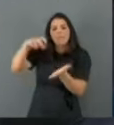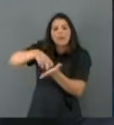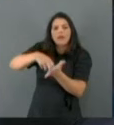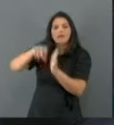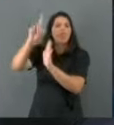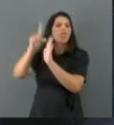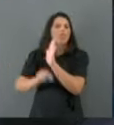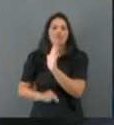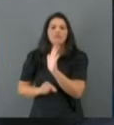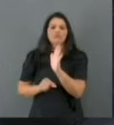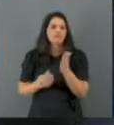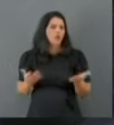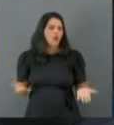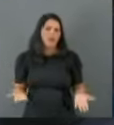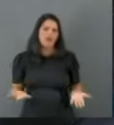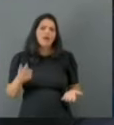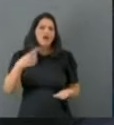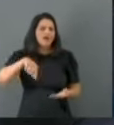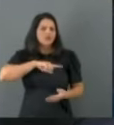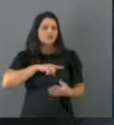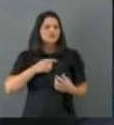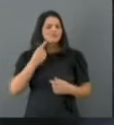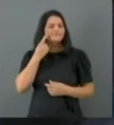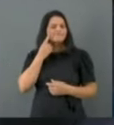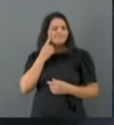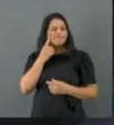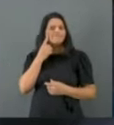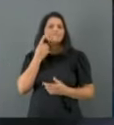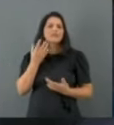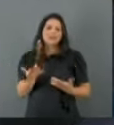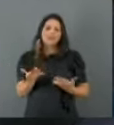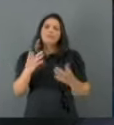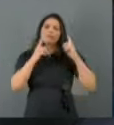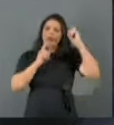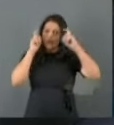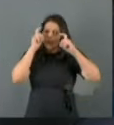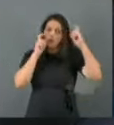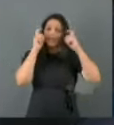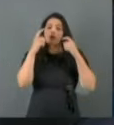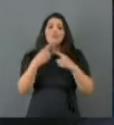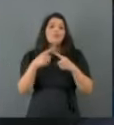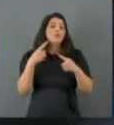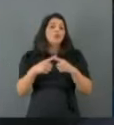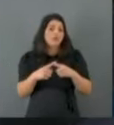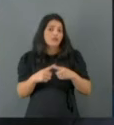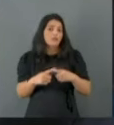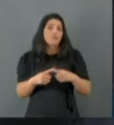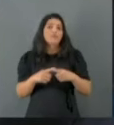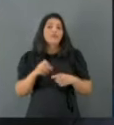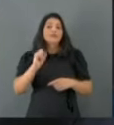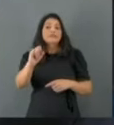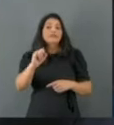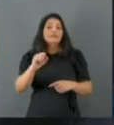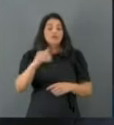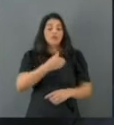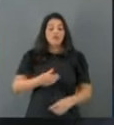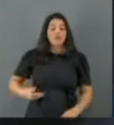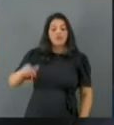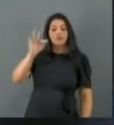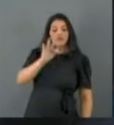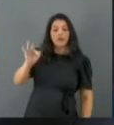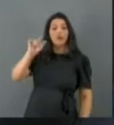que traz algum receio para nós, inclusive, especificamente no que se refere, se a União quer ter